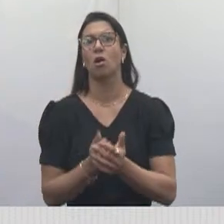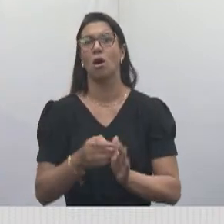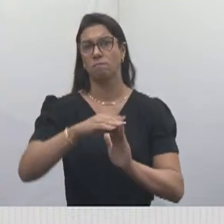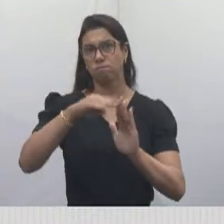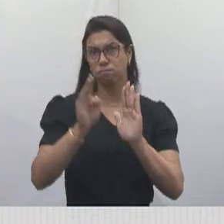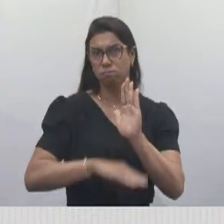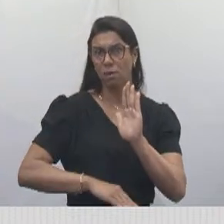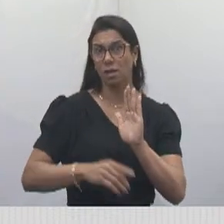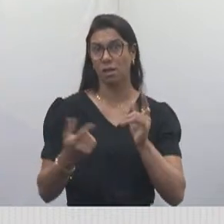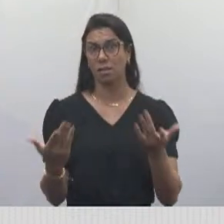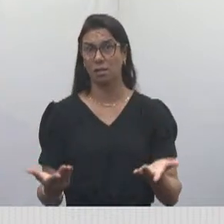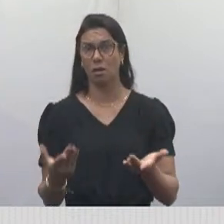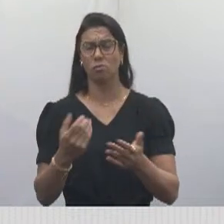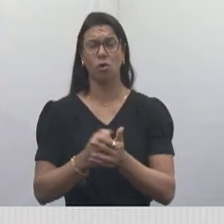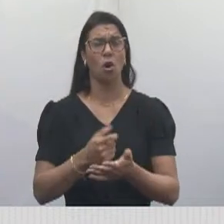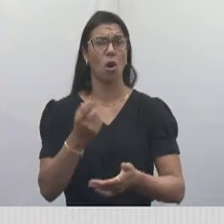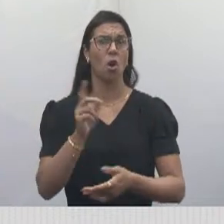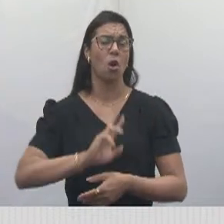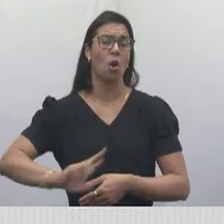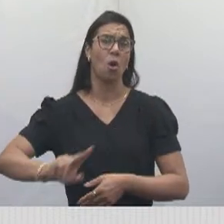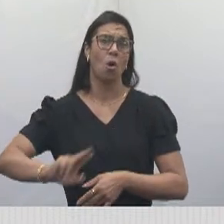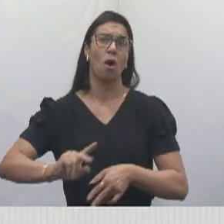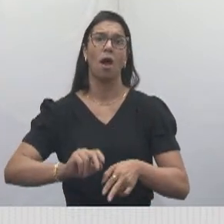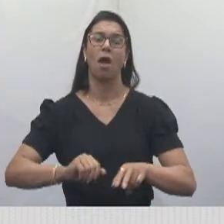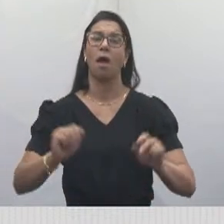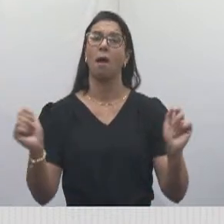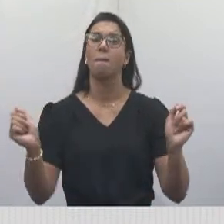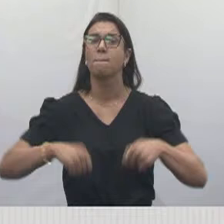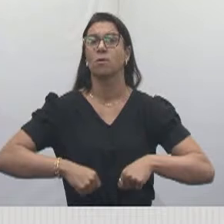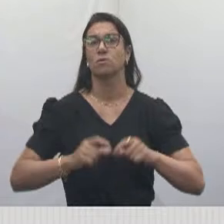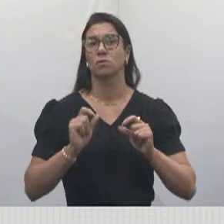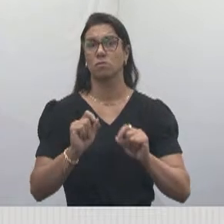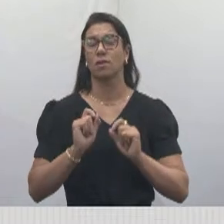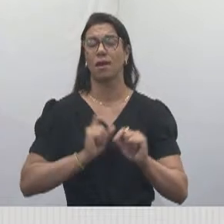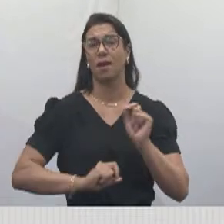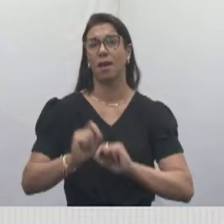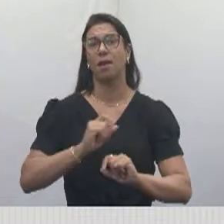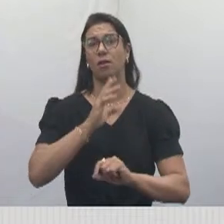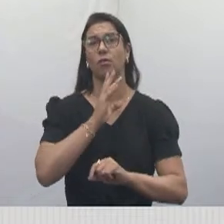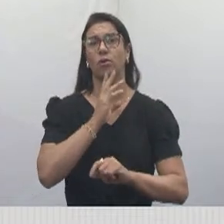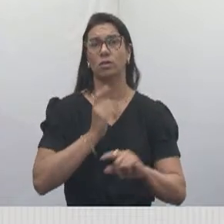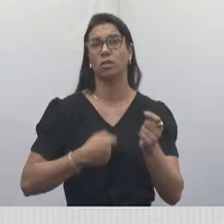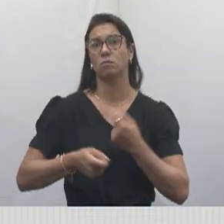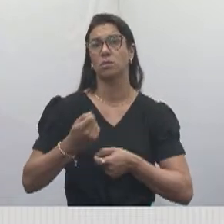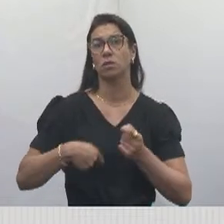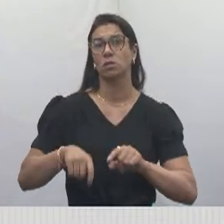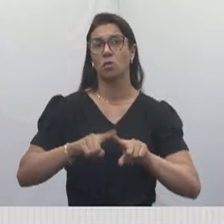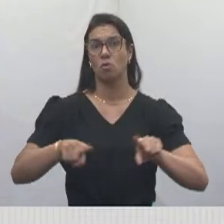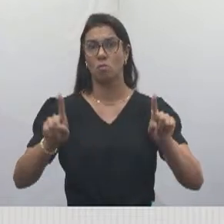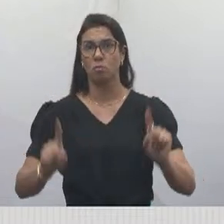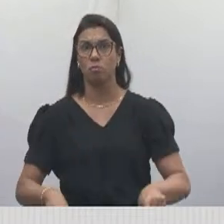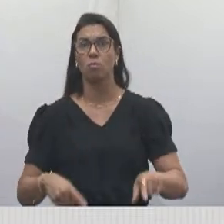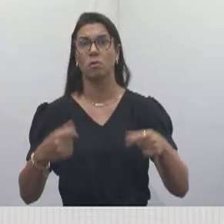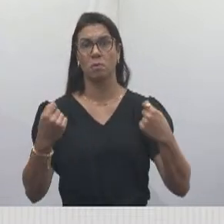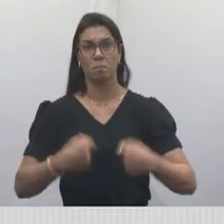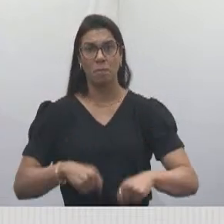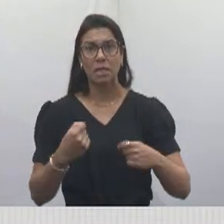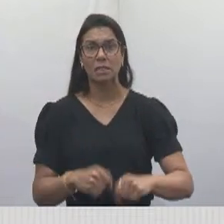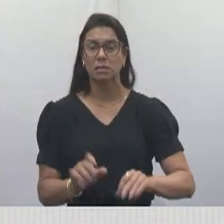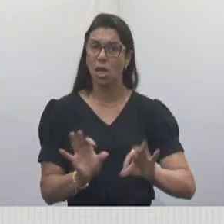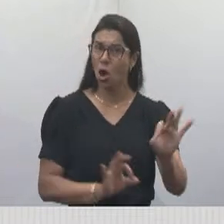Ou seja, não é possível, quem conhece a administração pública sabe que não é possível trabalhar sem remanejamento. O